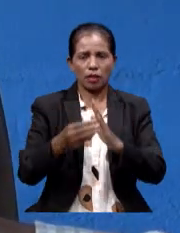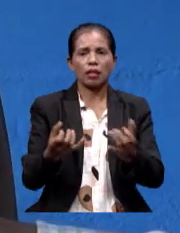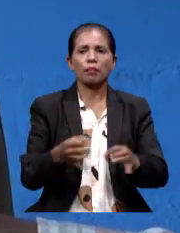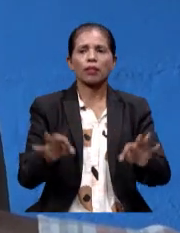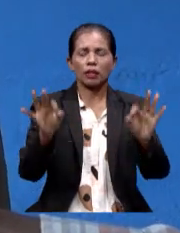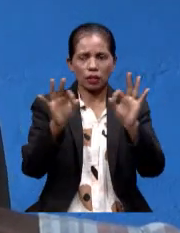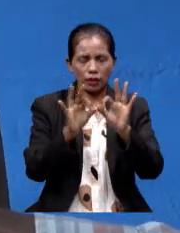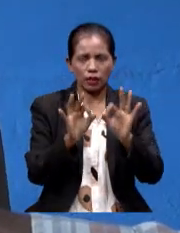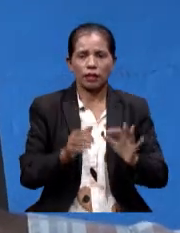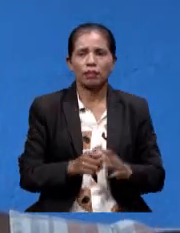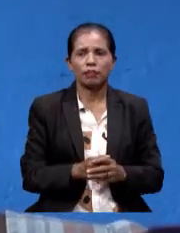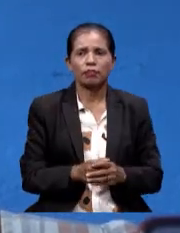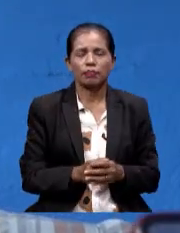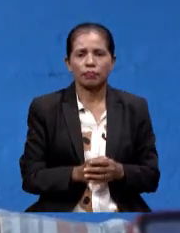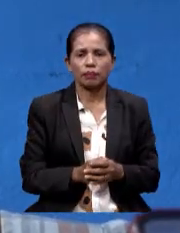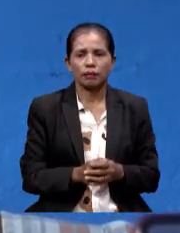média é importante.